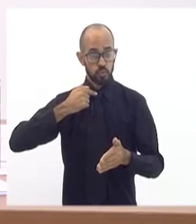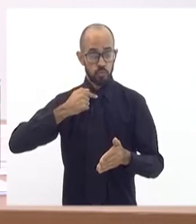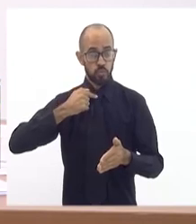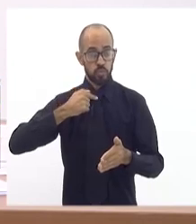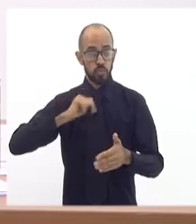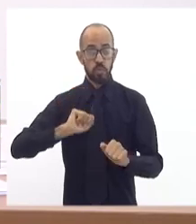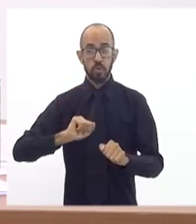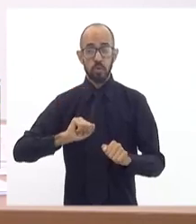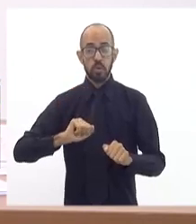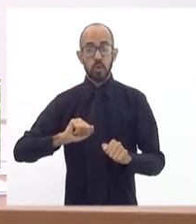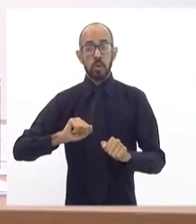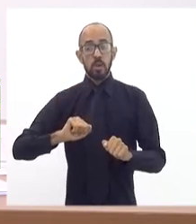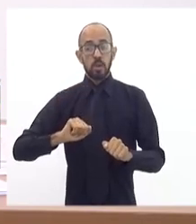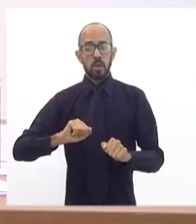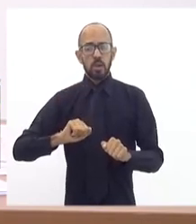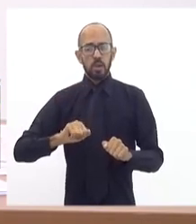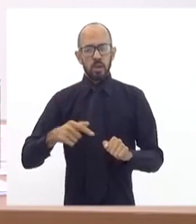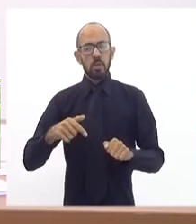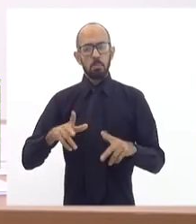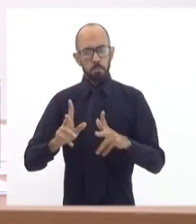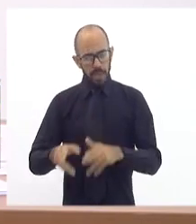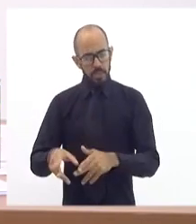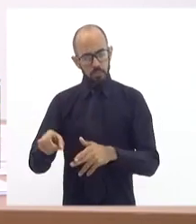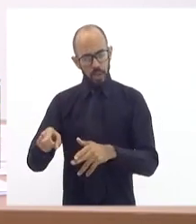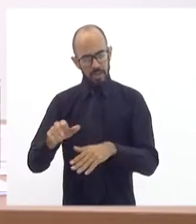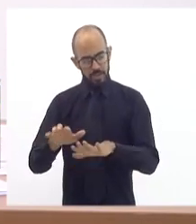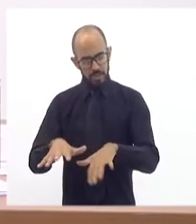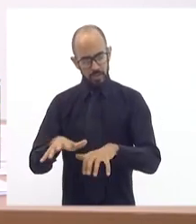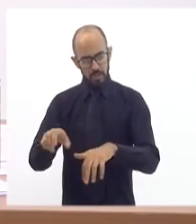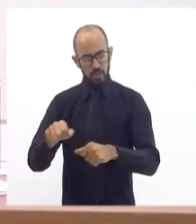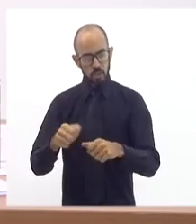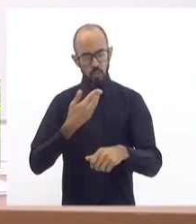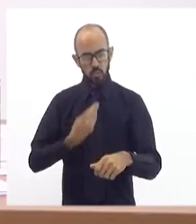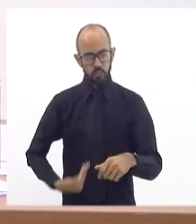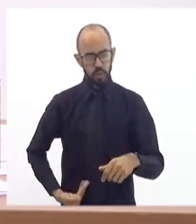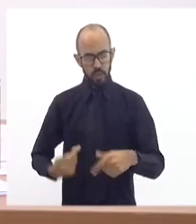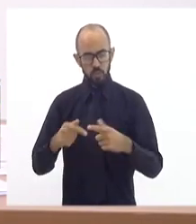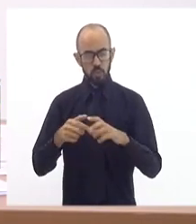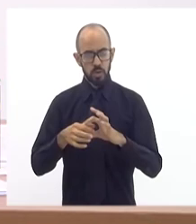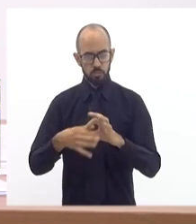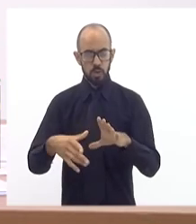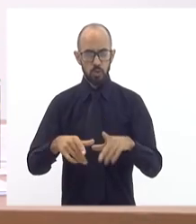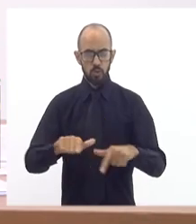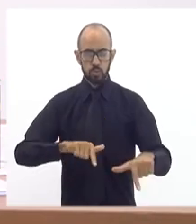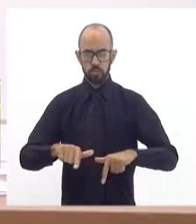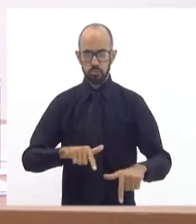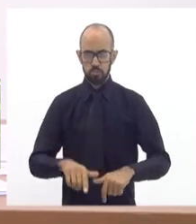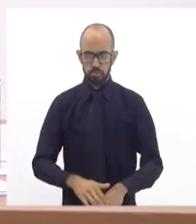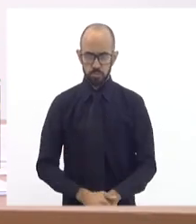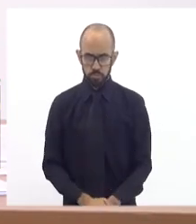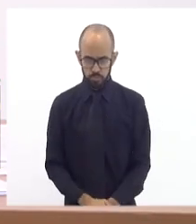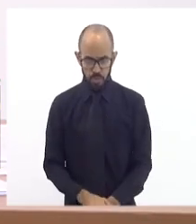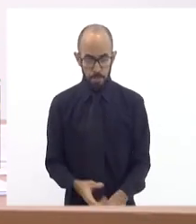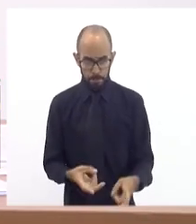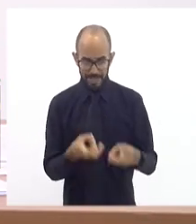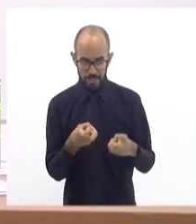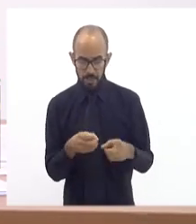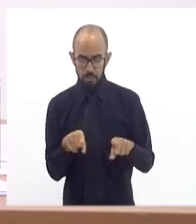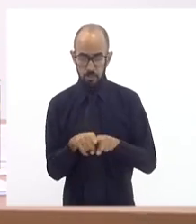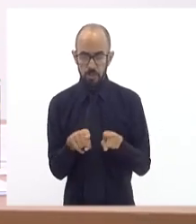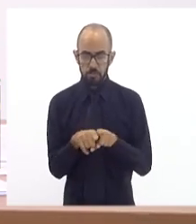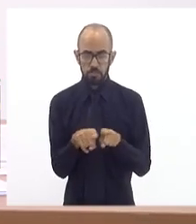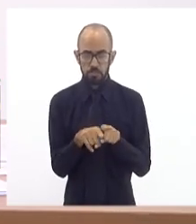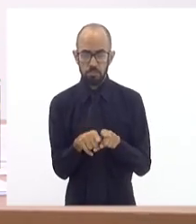mesmo assim houve a concessão por parte do Governo do Estado da categoria estratégia para esse projeto e percebe-se ainda